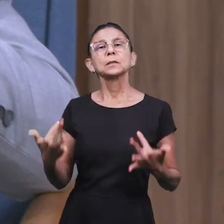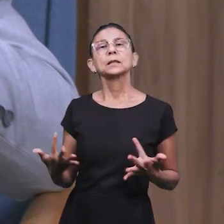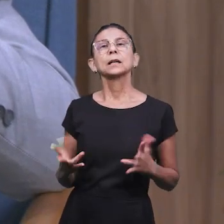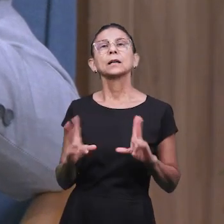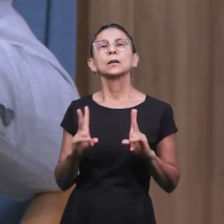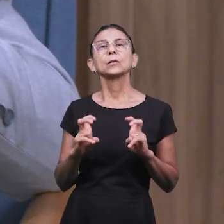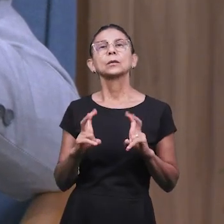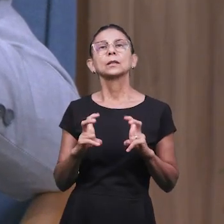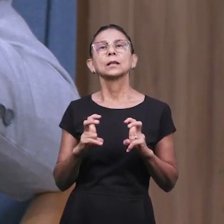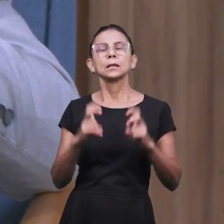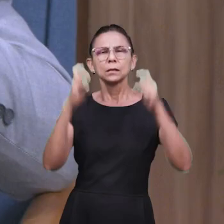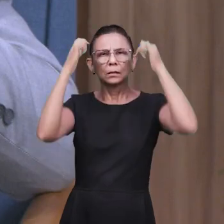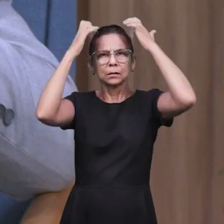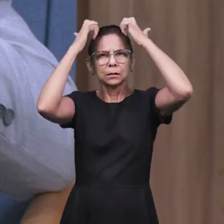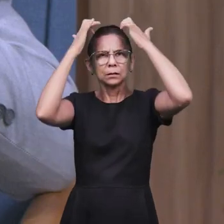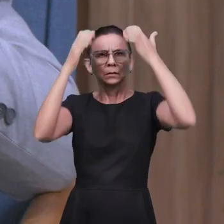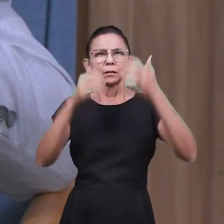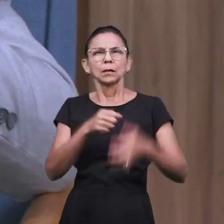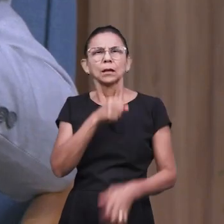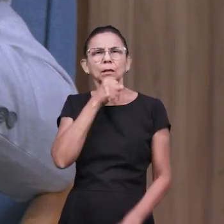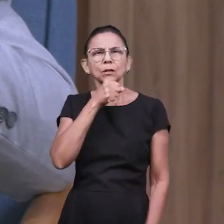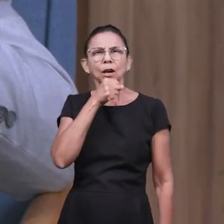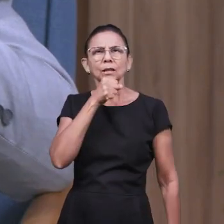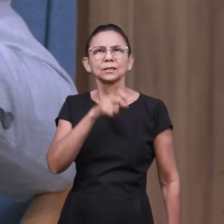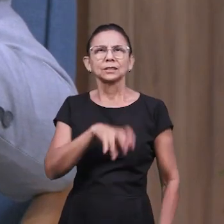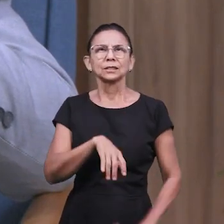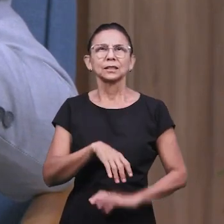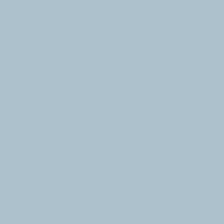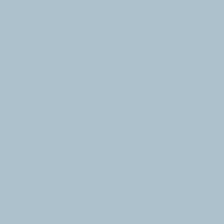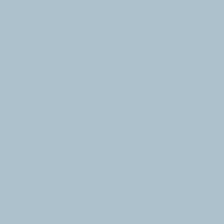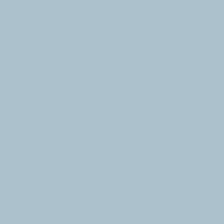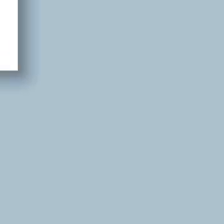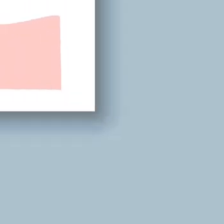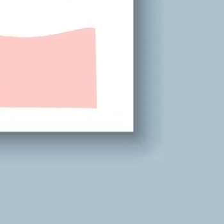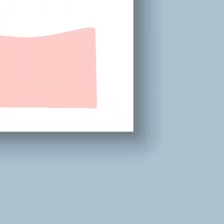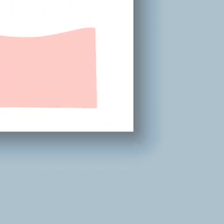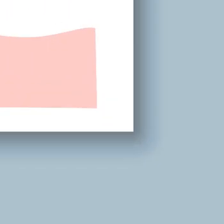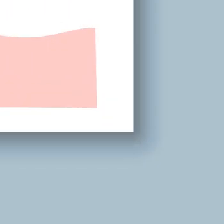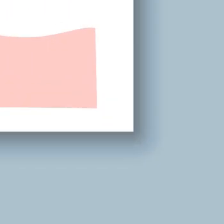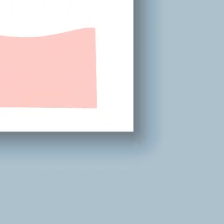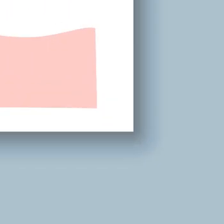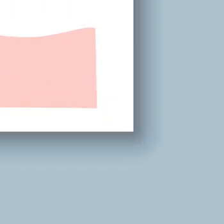neuropsicopedagoga, vai nos falar sobre o tema O Cérebro dos Idosos.